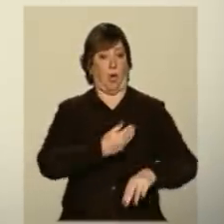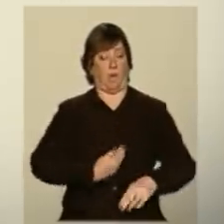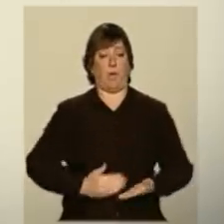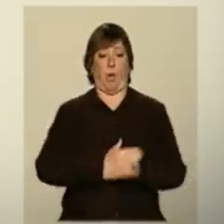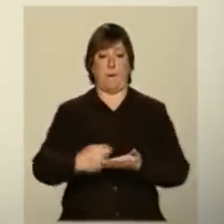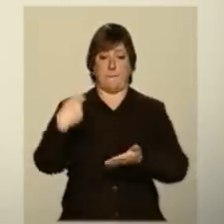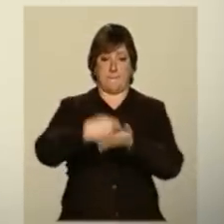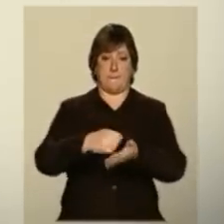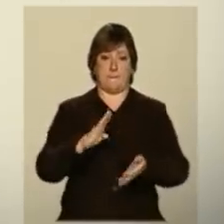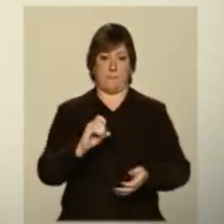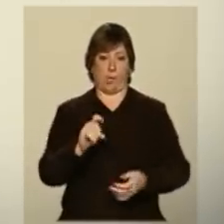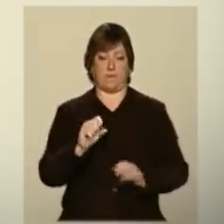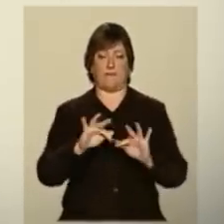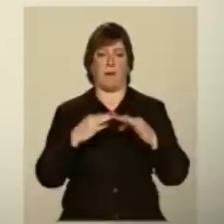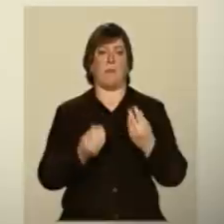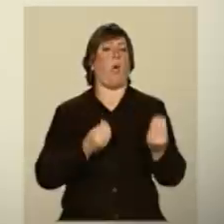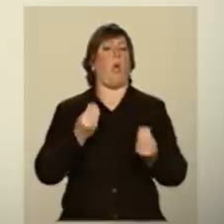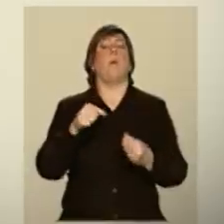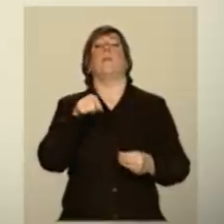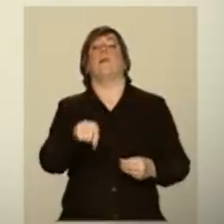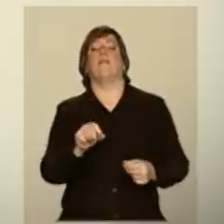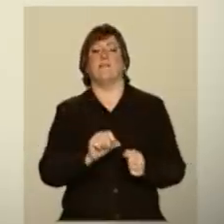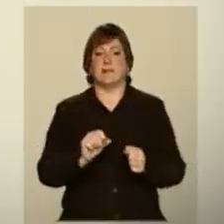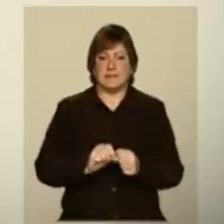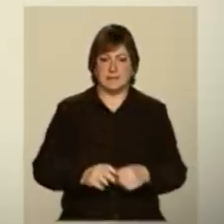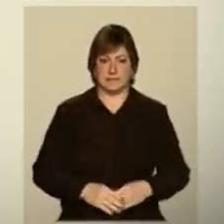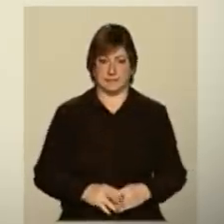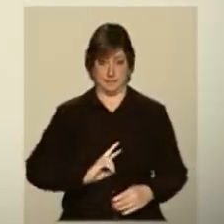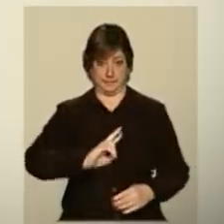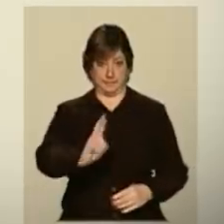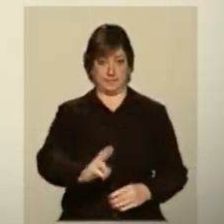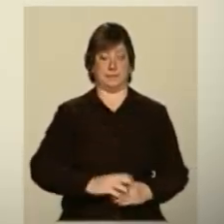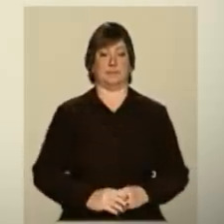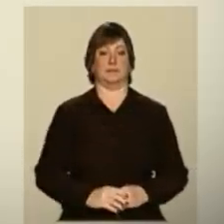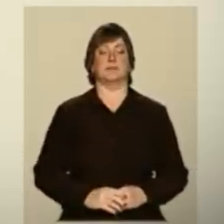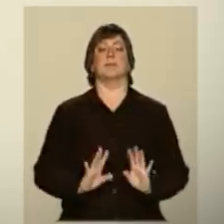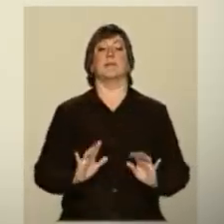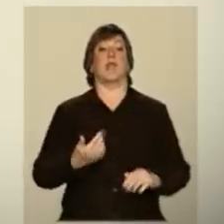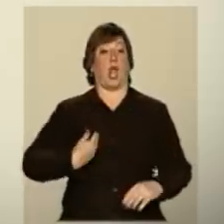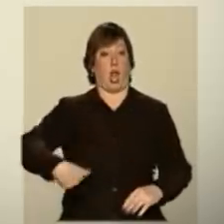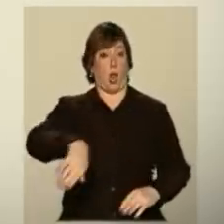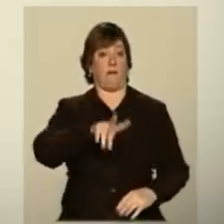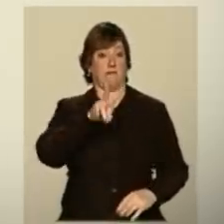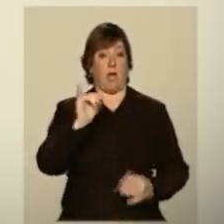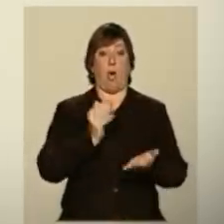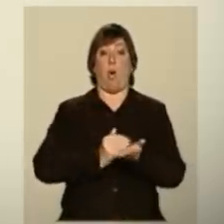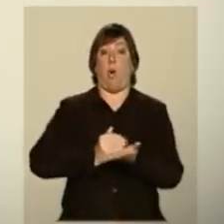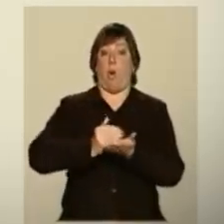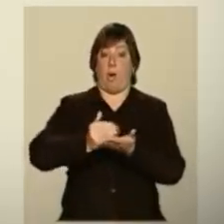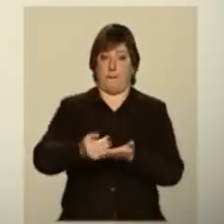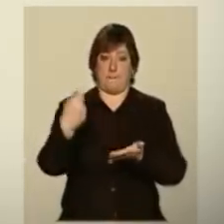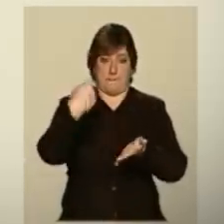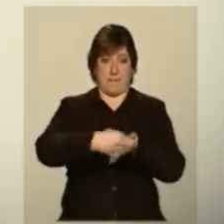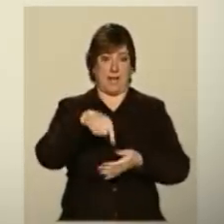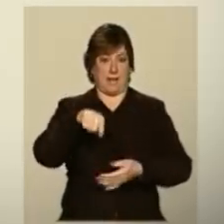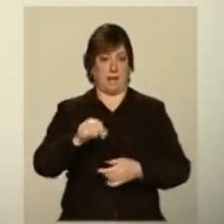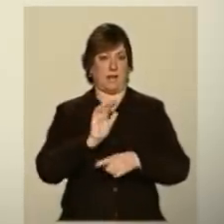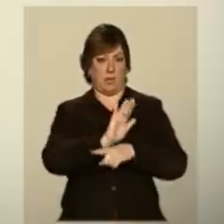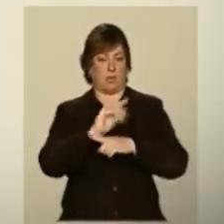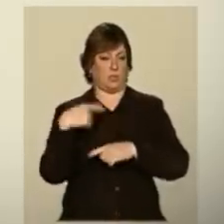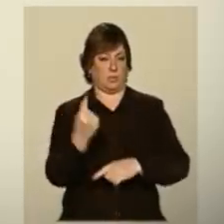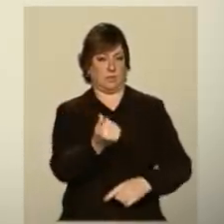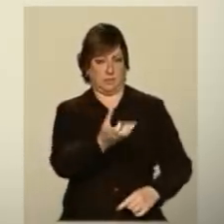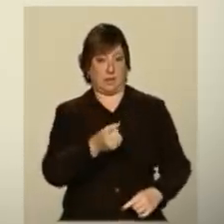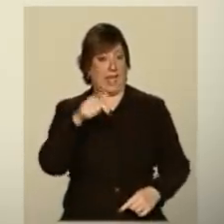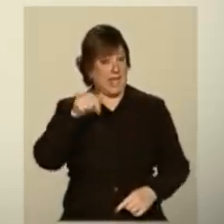família com essa alteração como vai ser isso presidenta olha Luciano nós vamos começar a pagar esse benefício